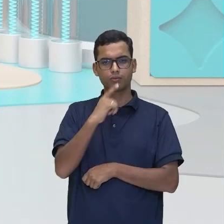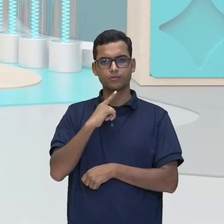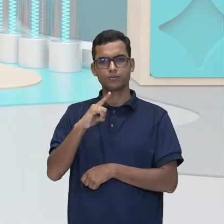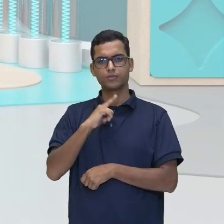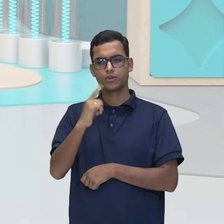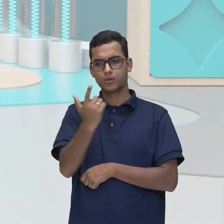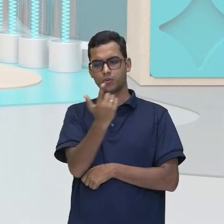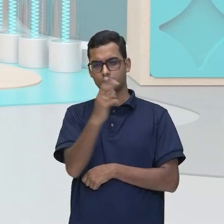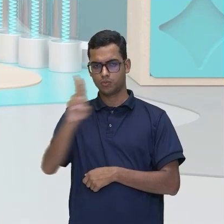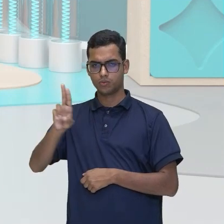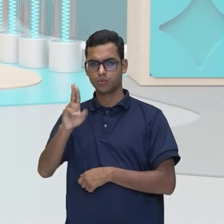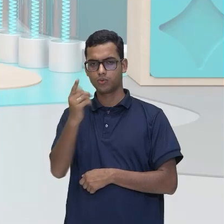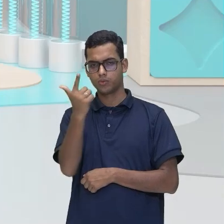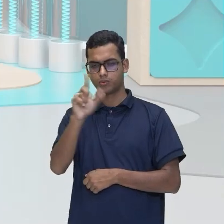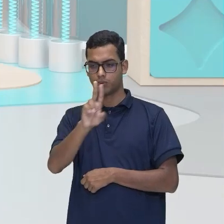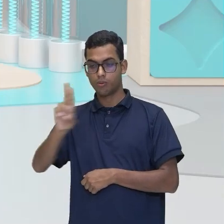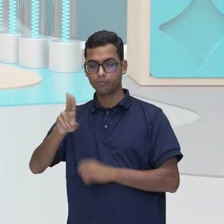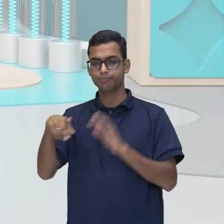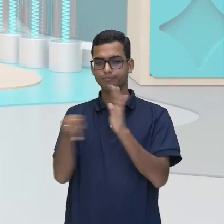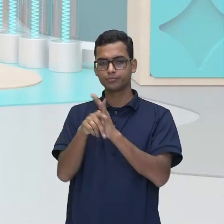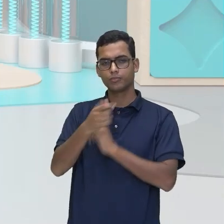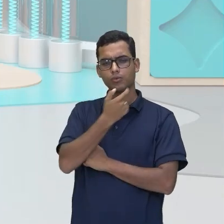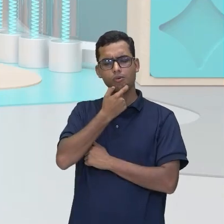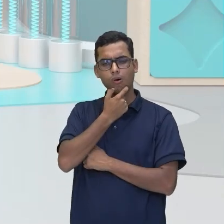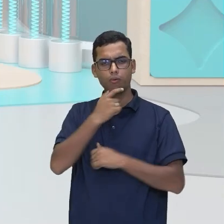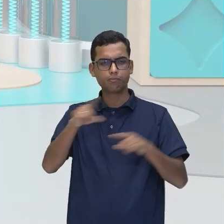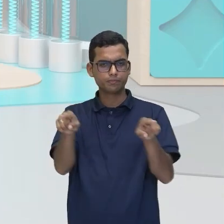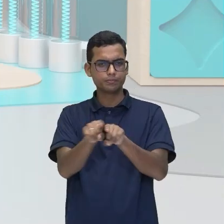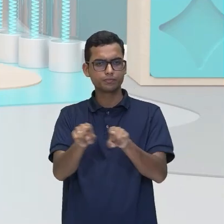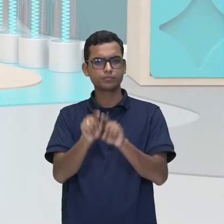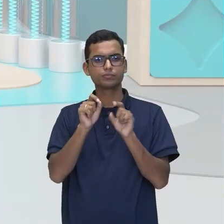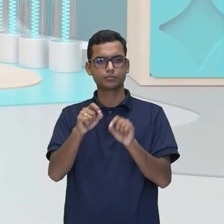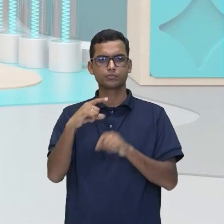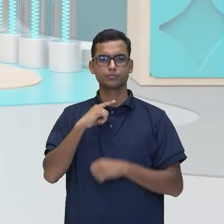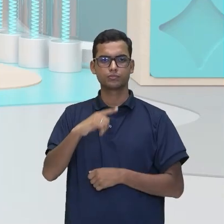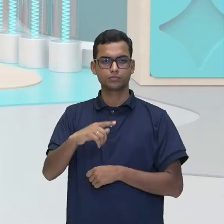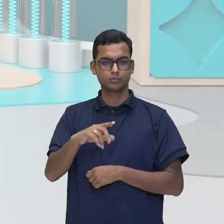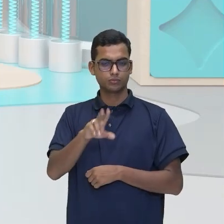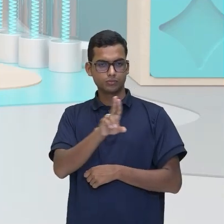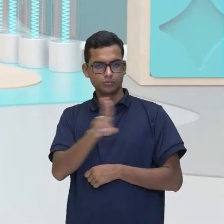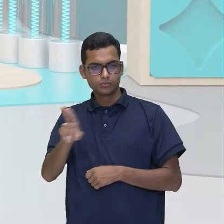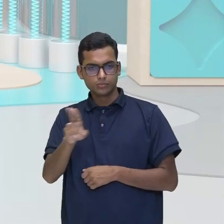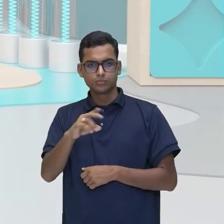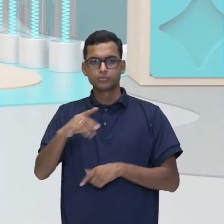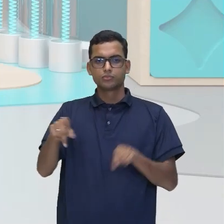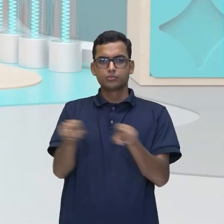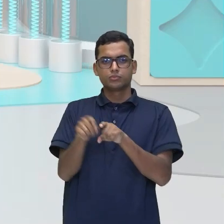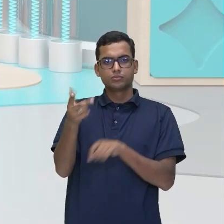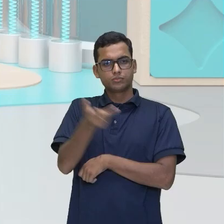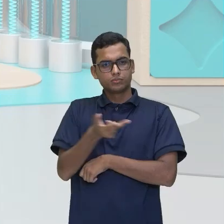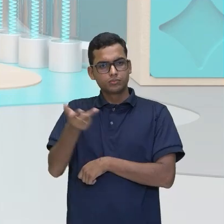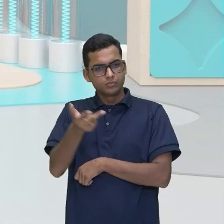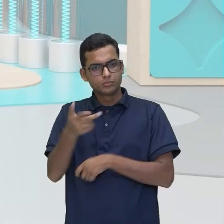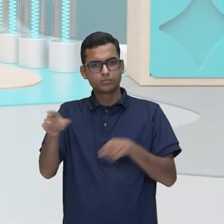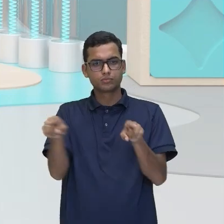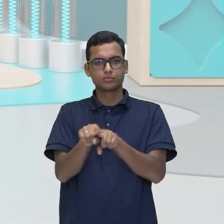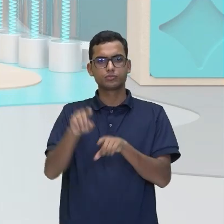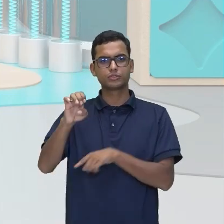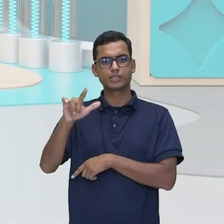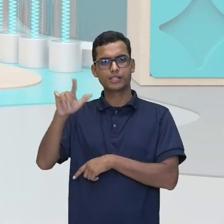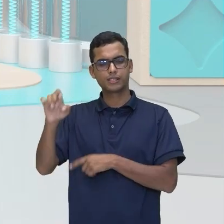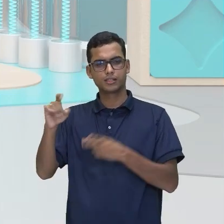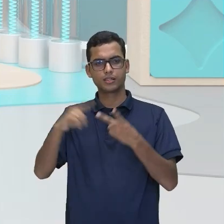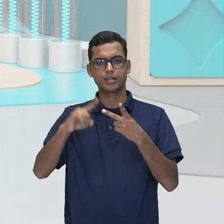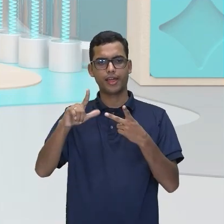que são esses aqui ao lado. Ele, ela, nós, vós, que funcionam como sujeito e dão